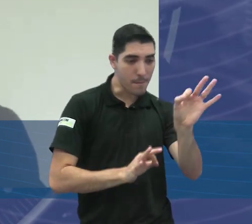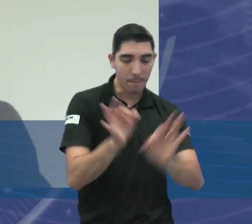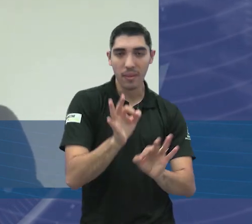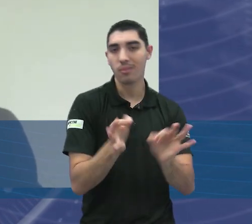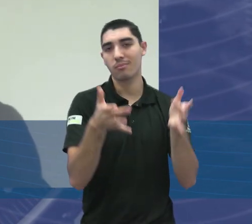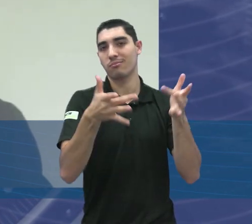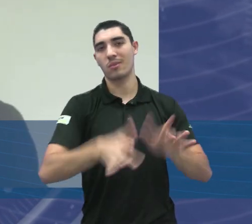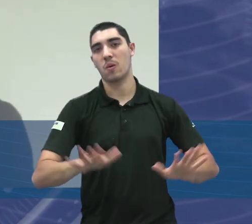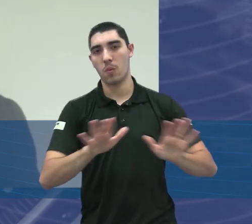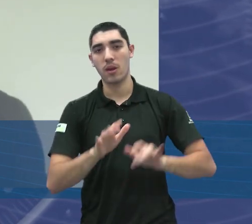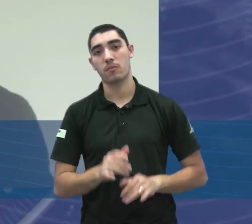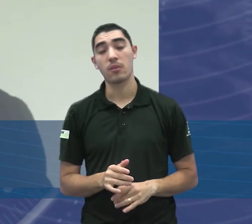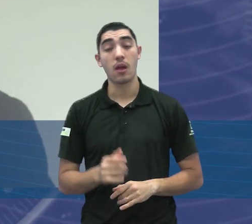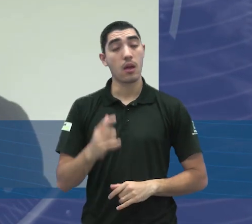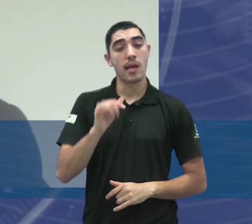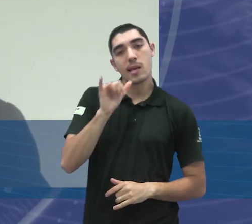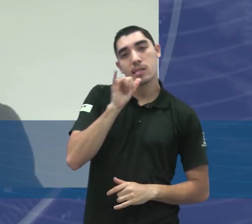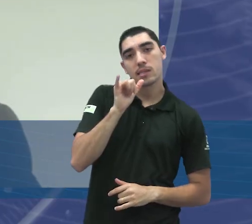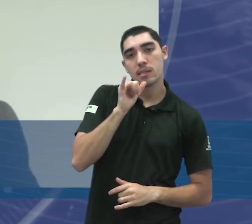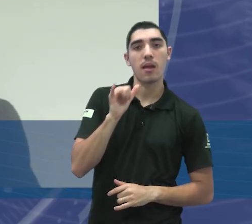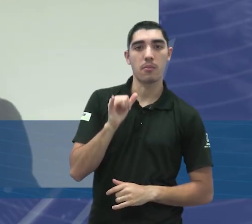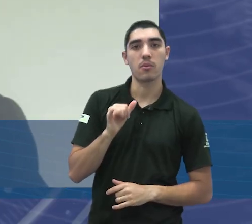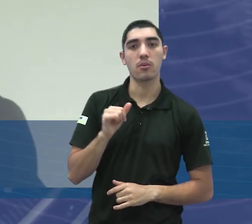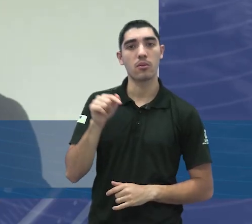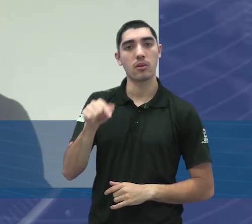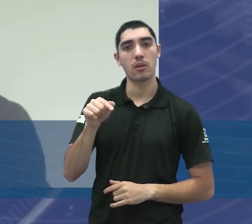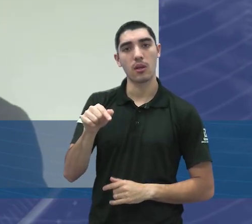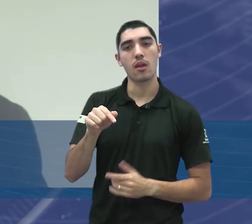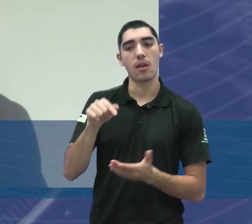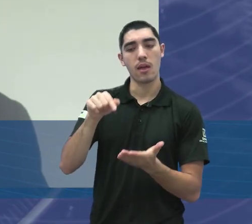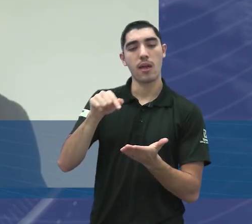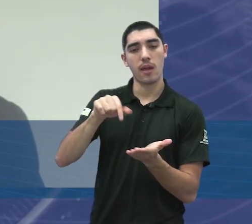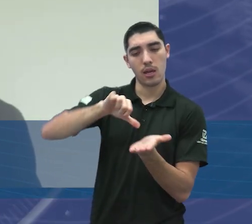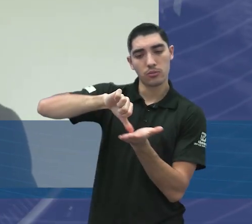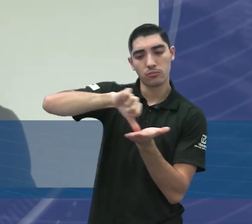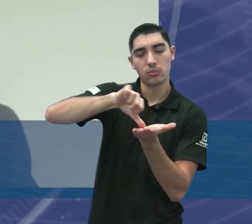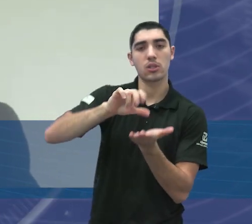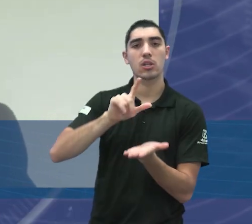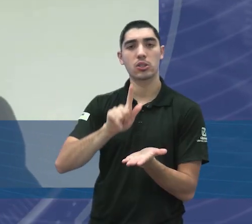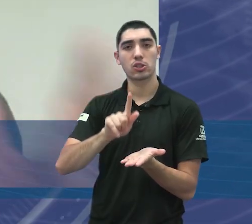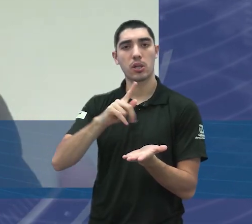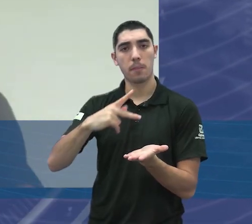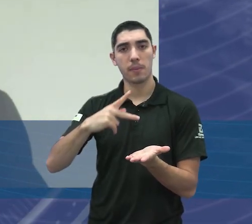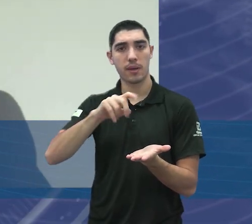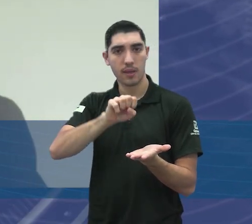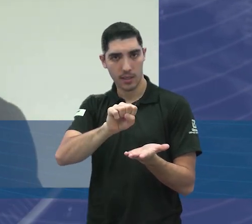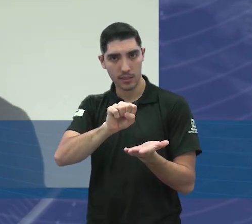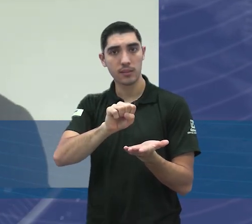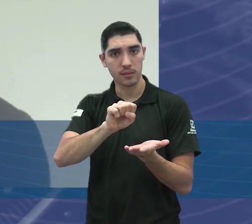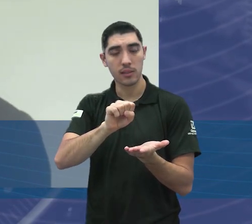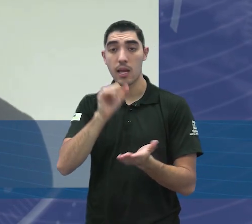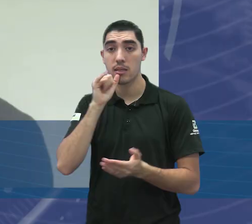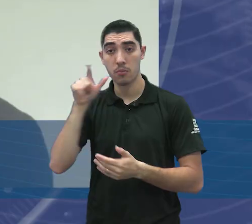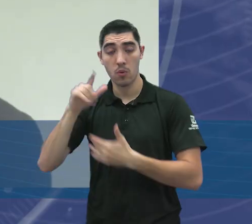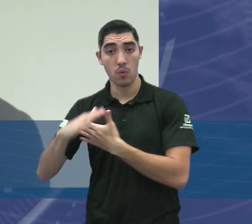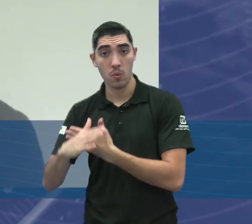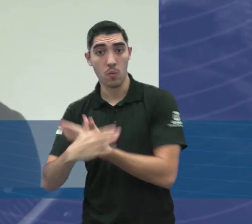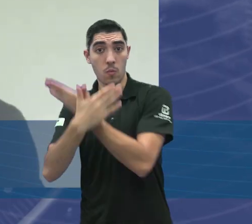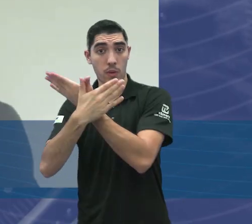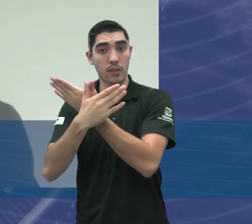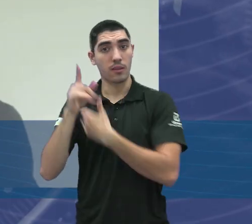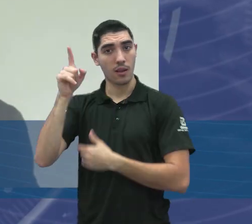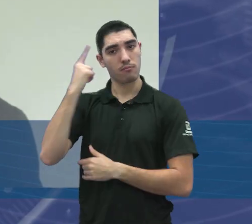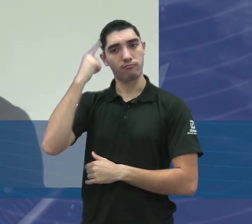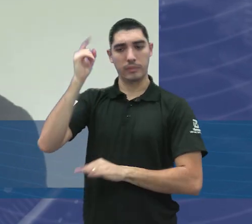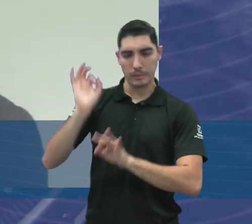até um exemplo de um aparelho de GPS, né, que lá no ITA queria desenvolver